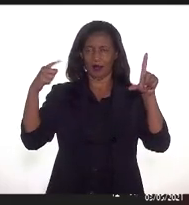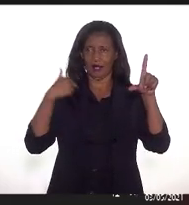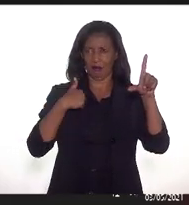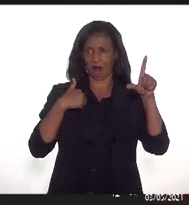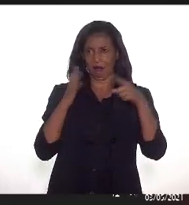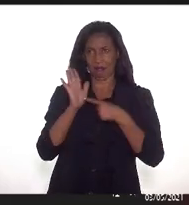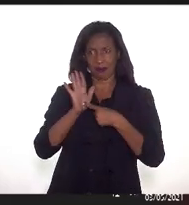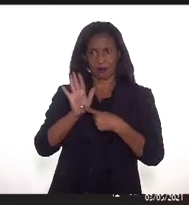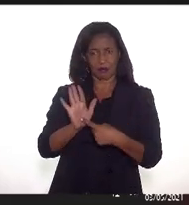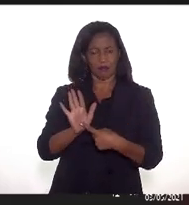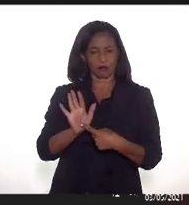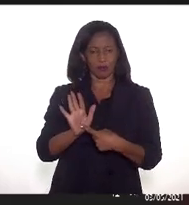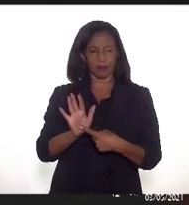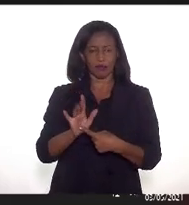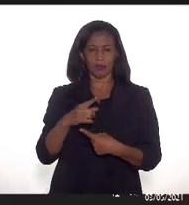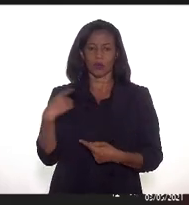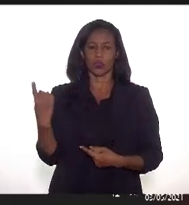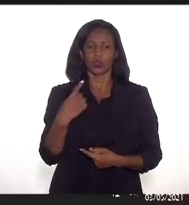senhores.